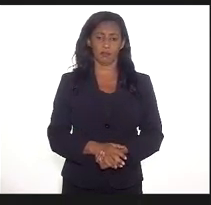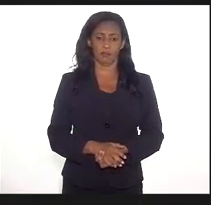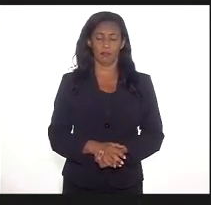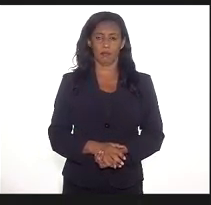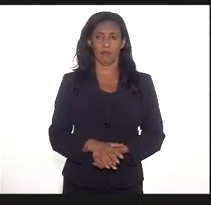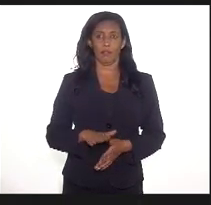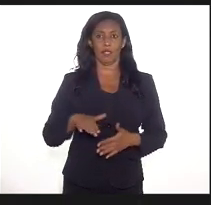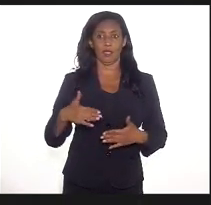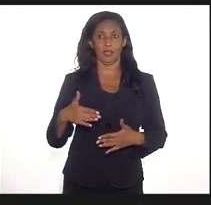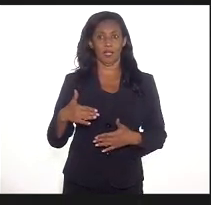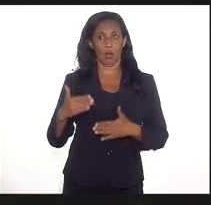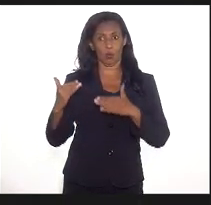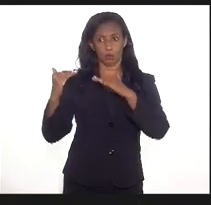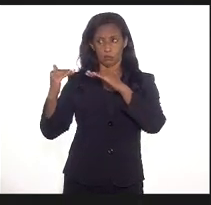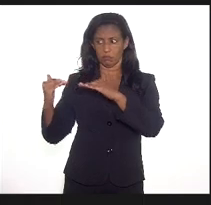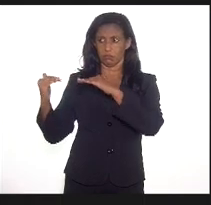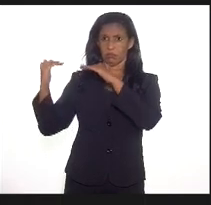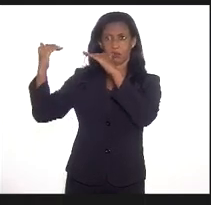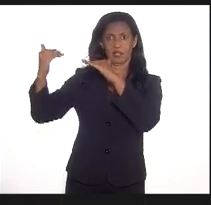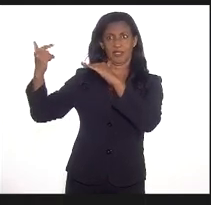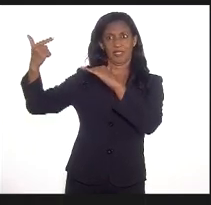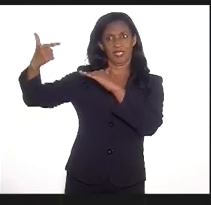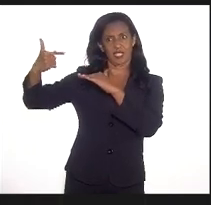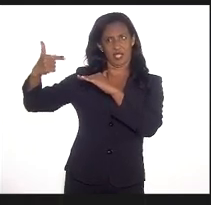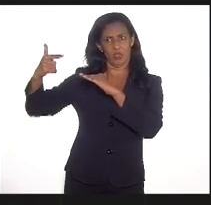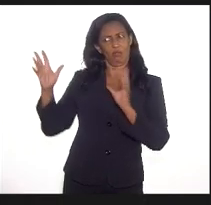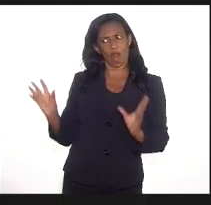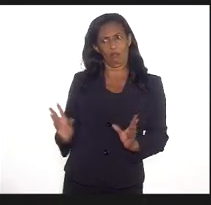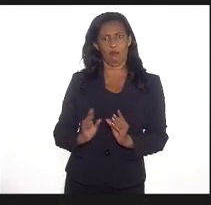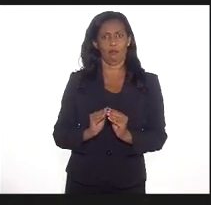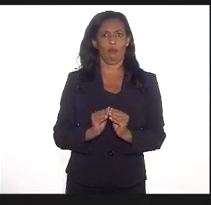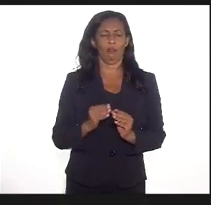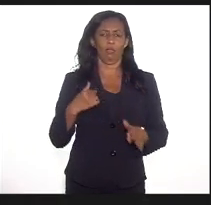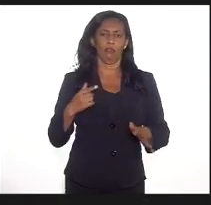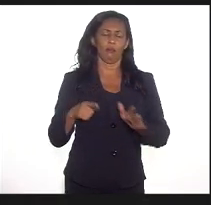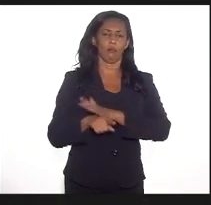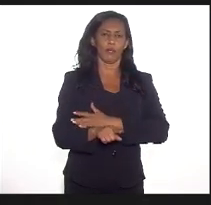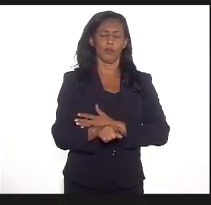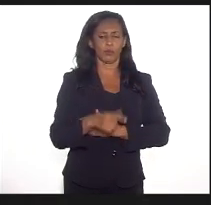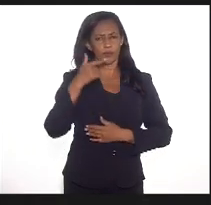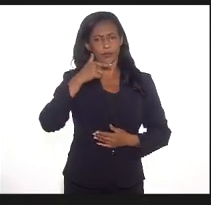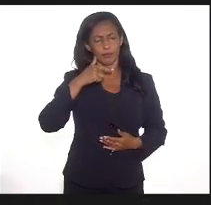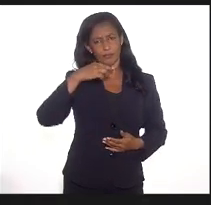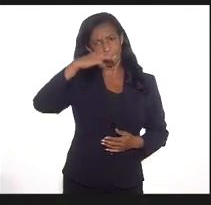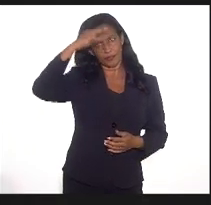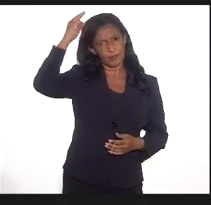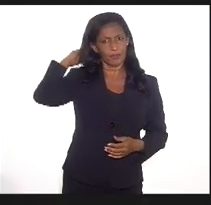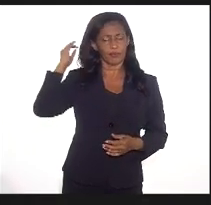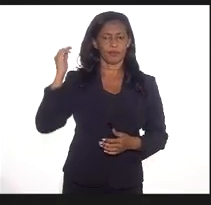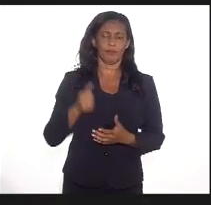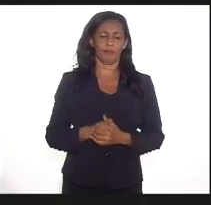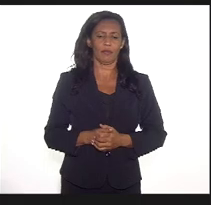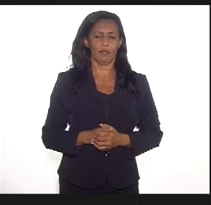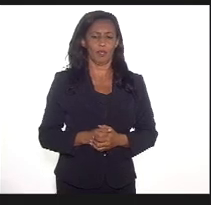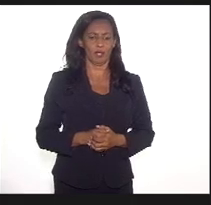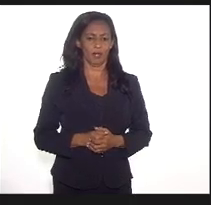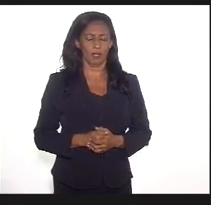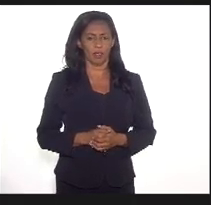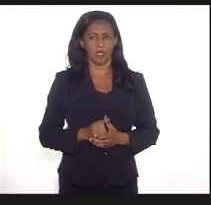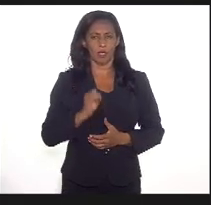instância, abreviaria. Pergunto, então, ao deputado Márcio Pacheco, se, em vez de ser no